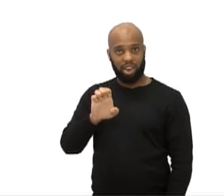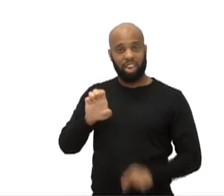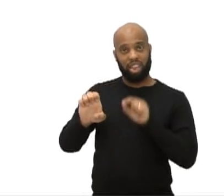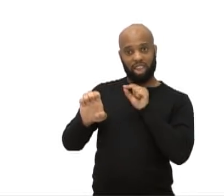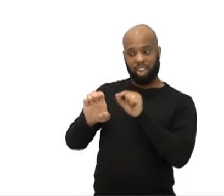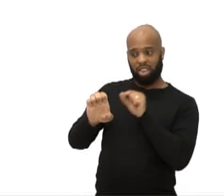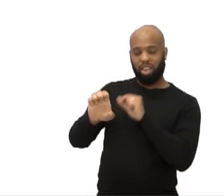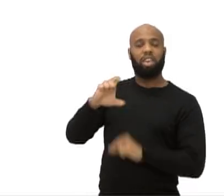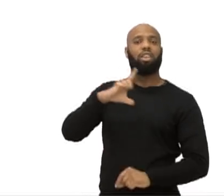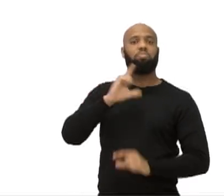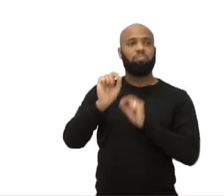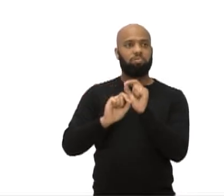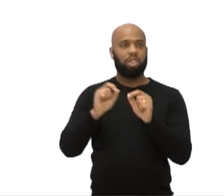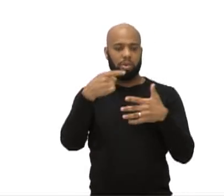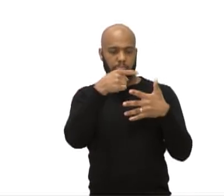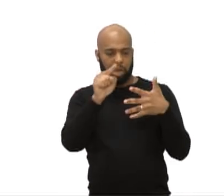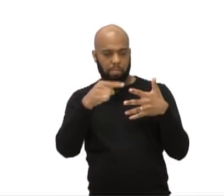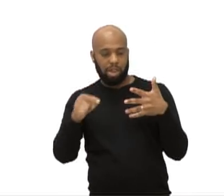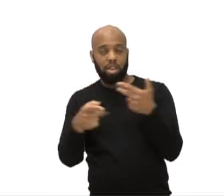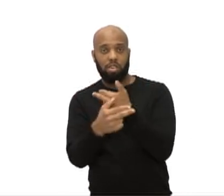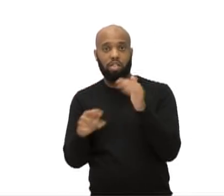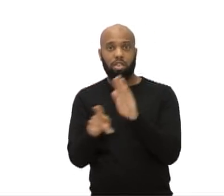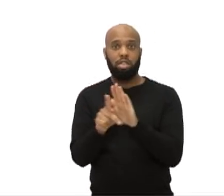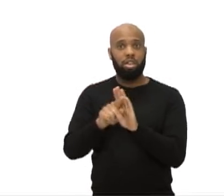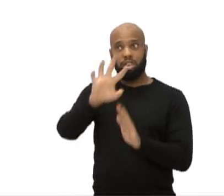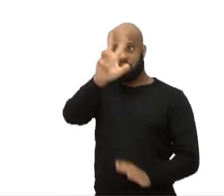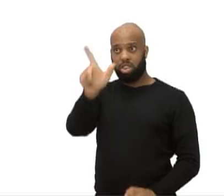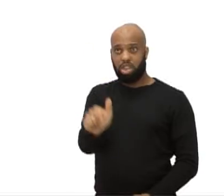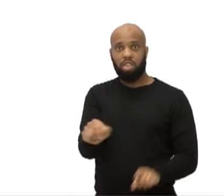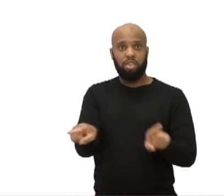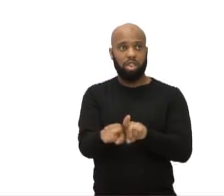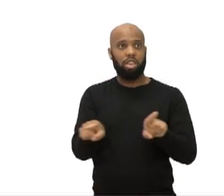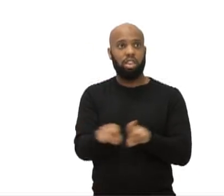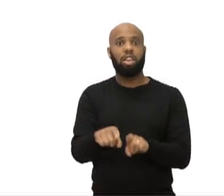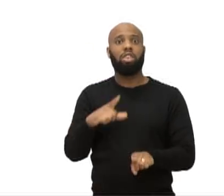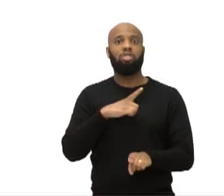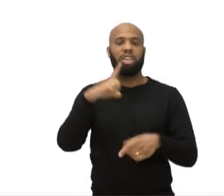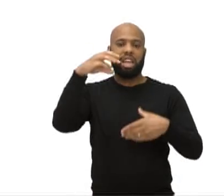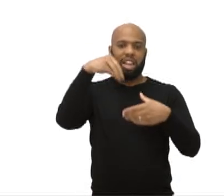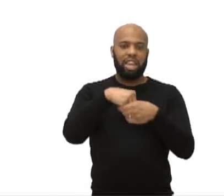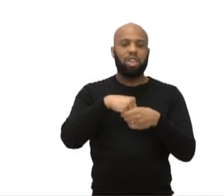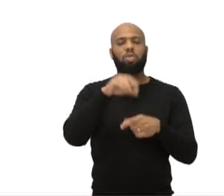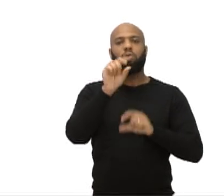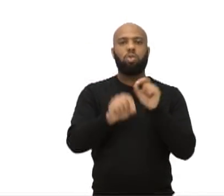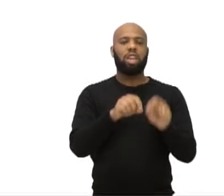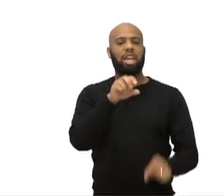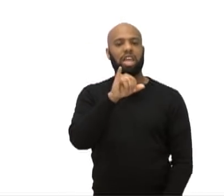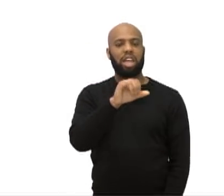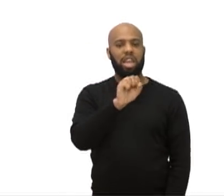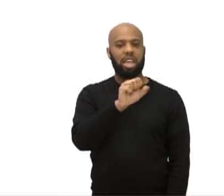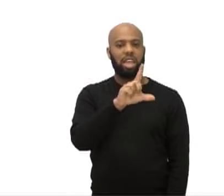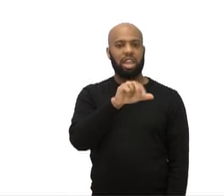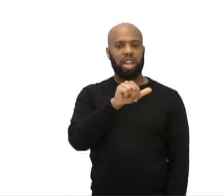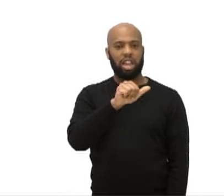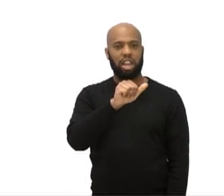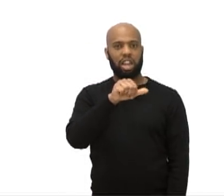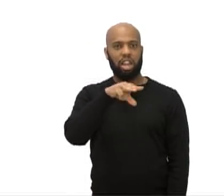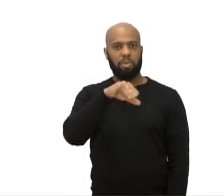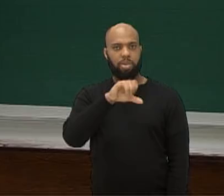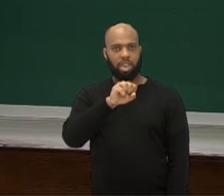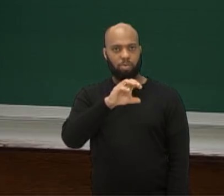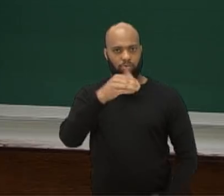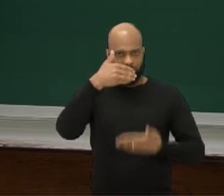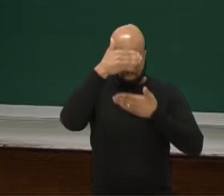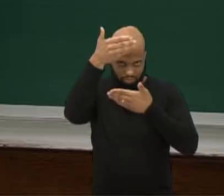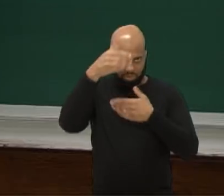reunia elementos das religiões africanas e do islamismo, seguindo o livro sagrado Corão,